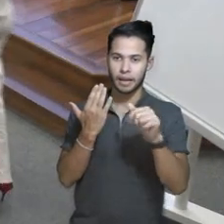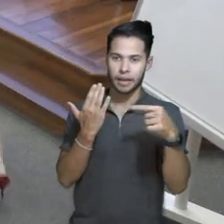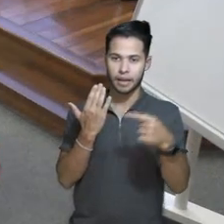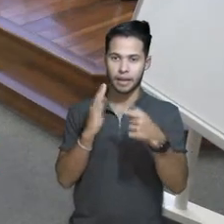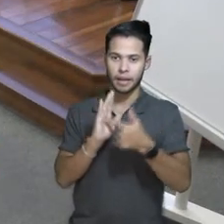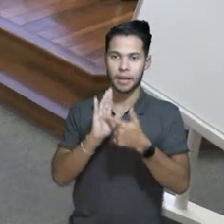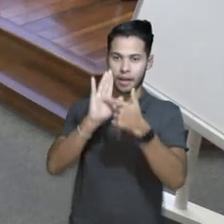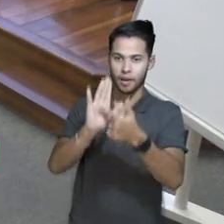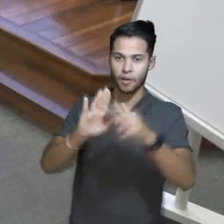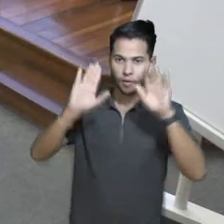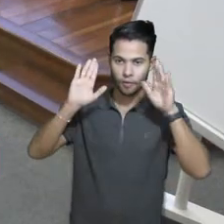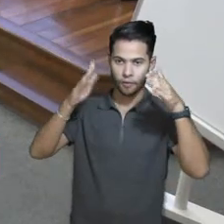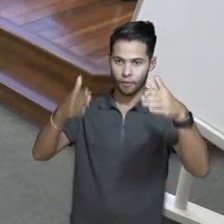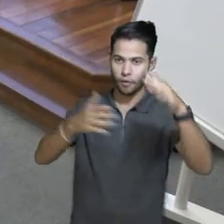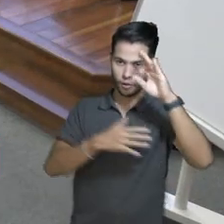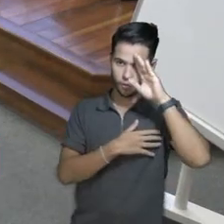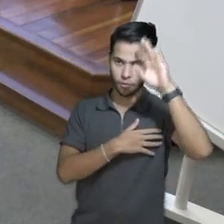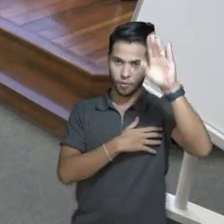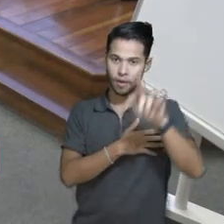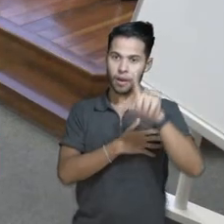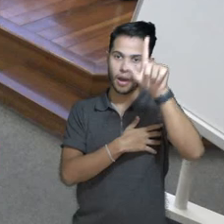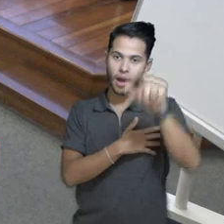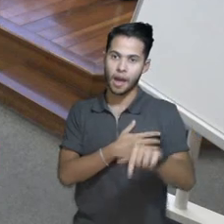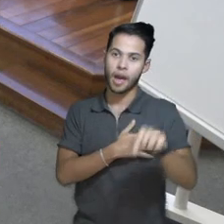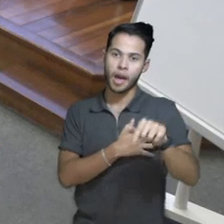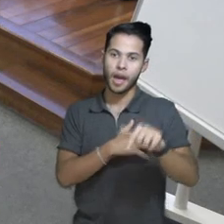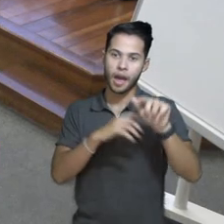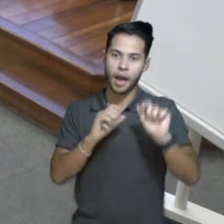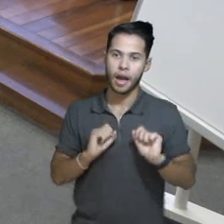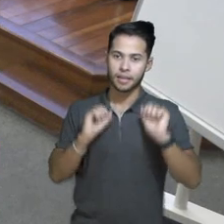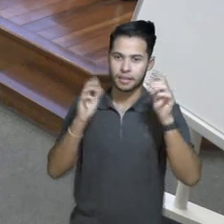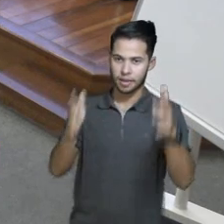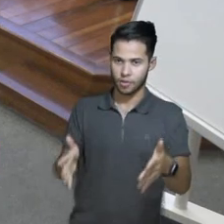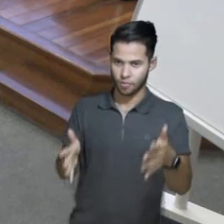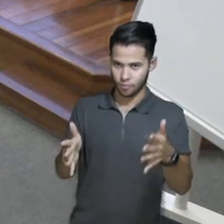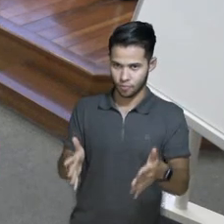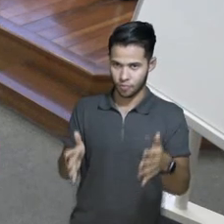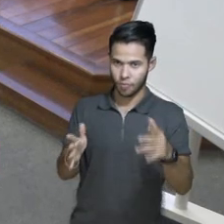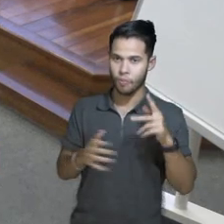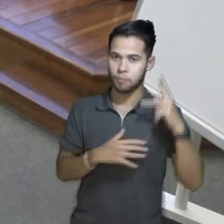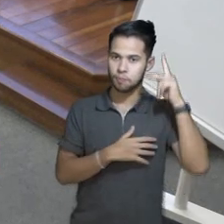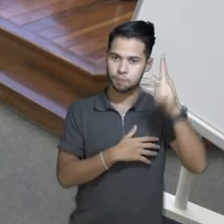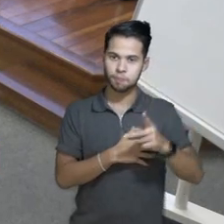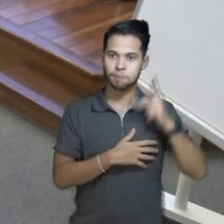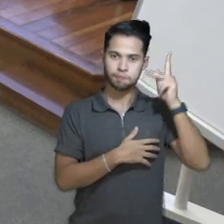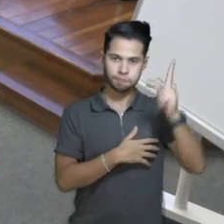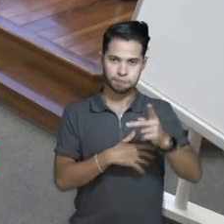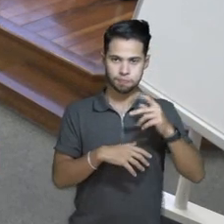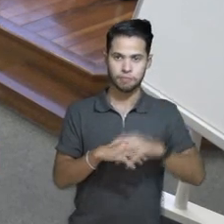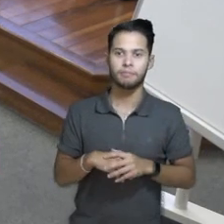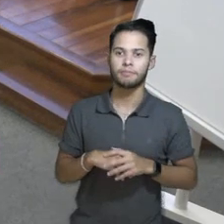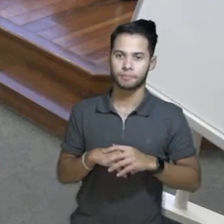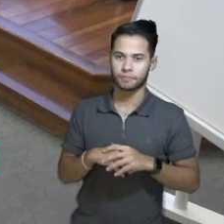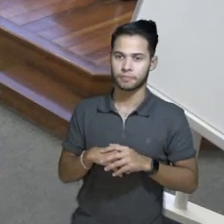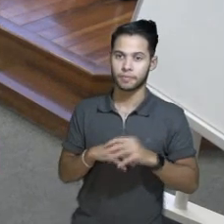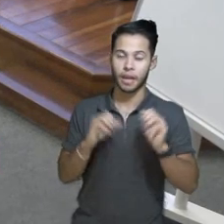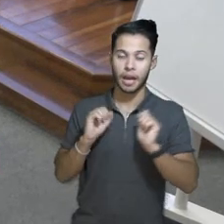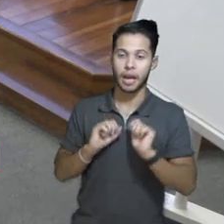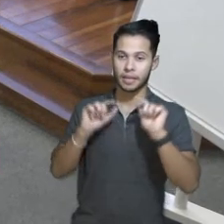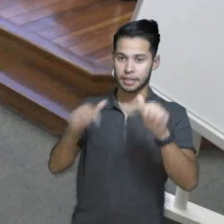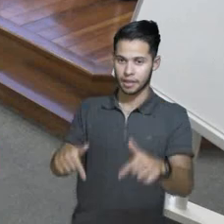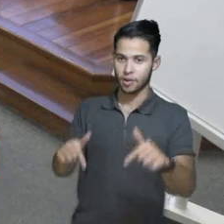foco principal é a ação política cuja ação Então como uma das atividades